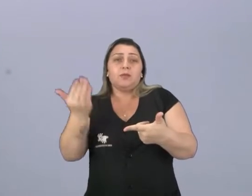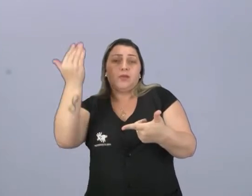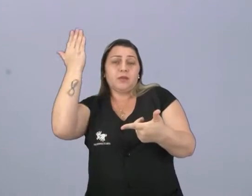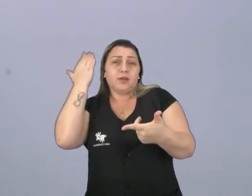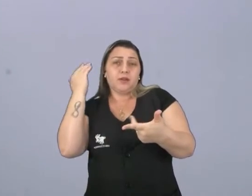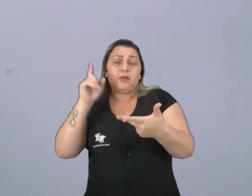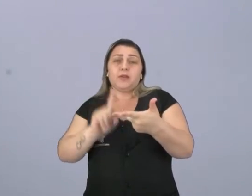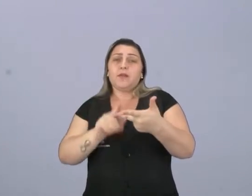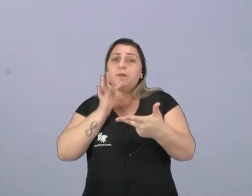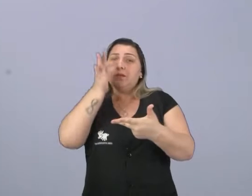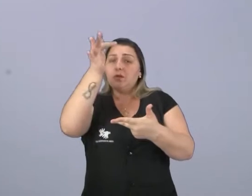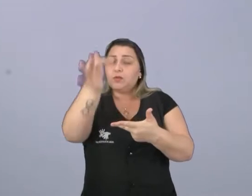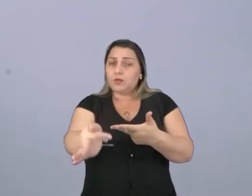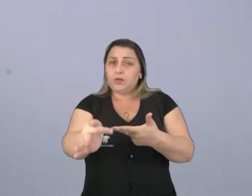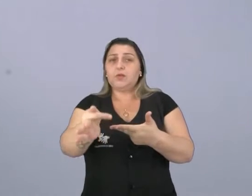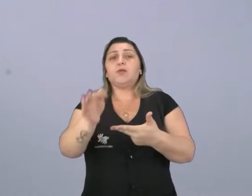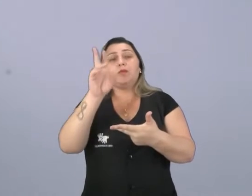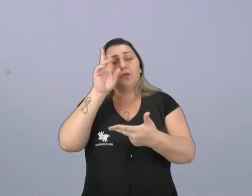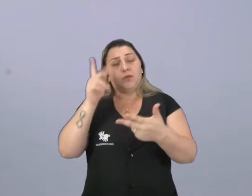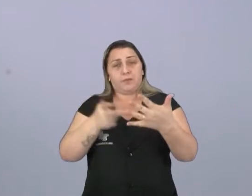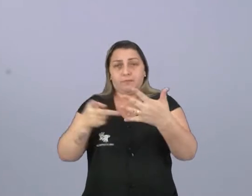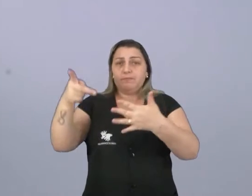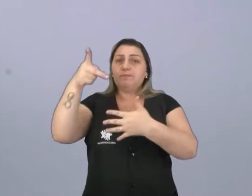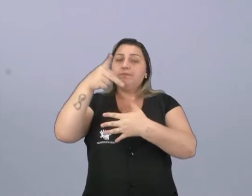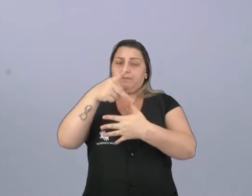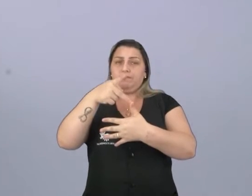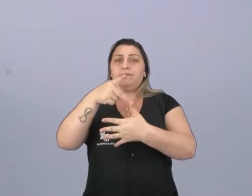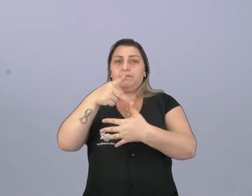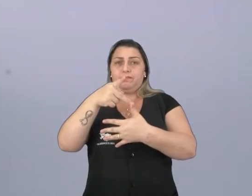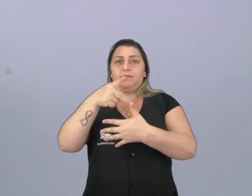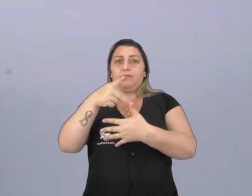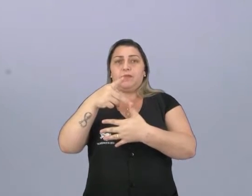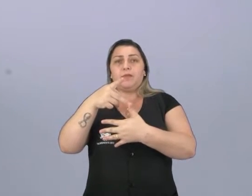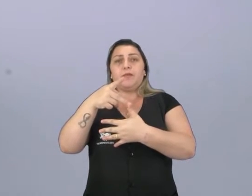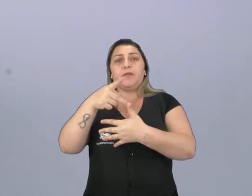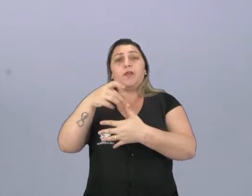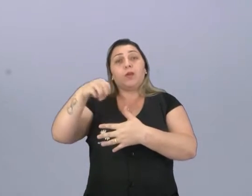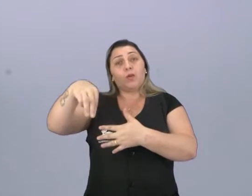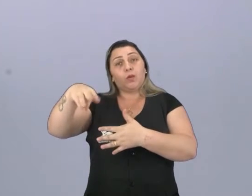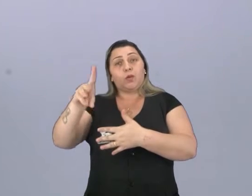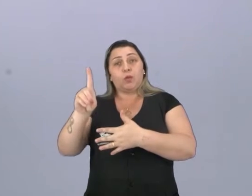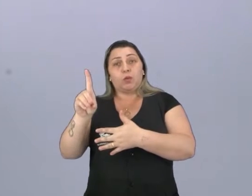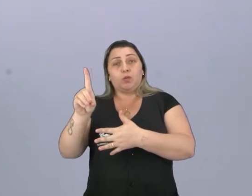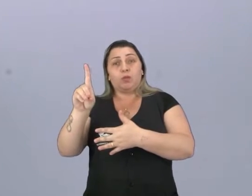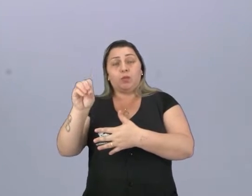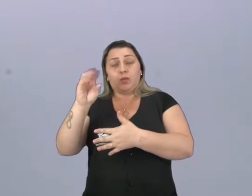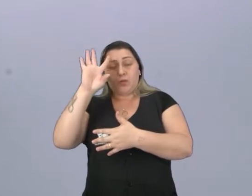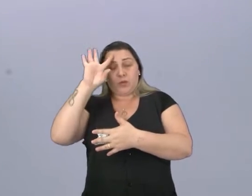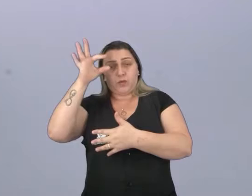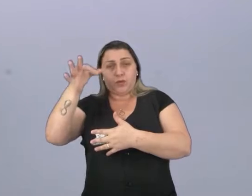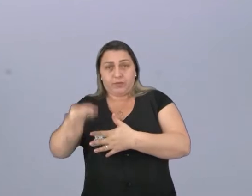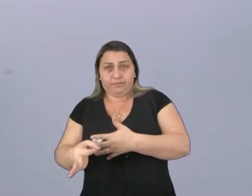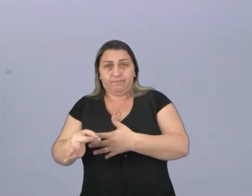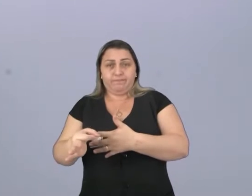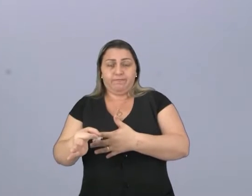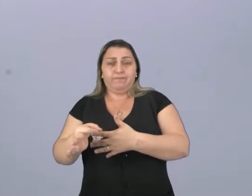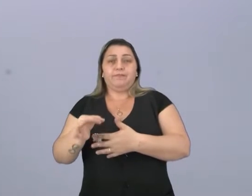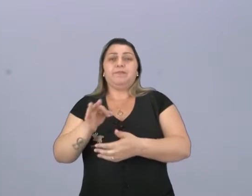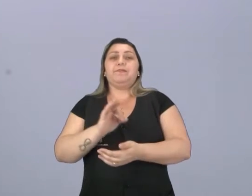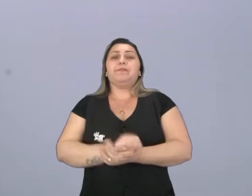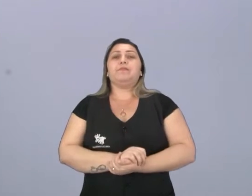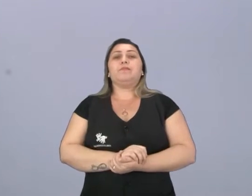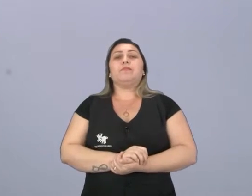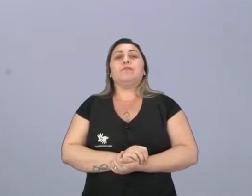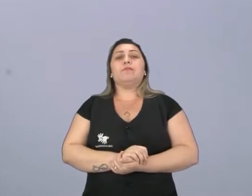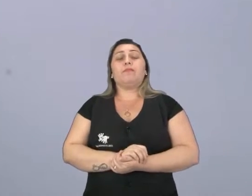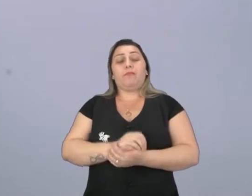e futuro. Esses são os principais tempos. No modo indicativo, quando o verbo exprime certeza,